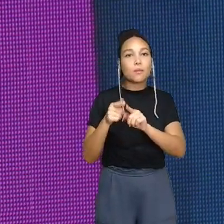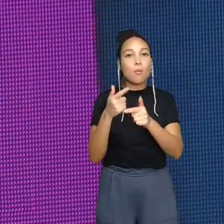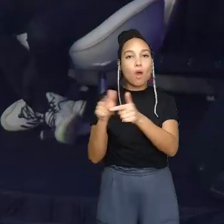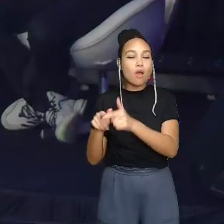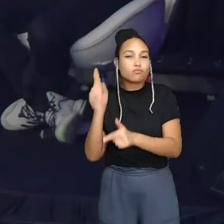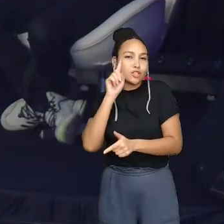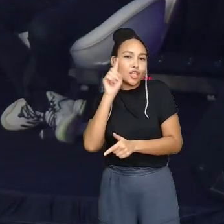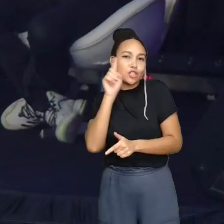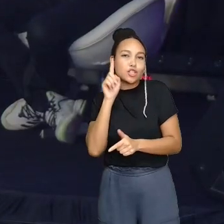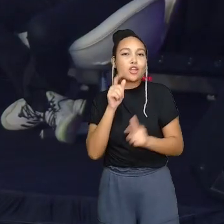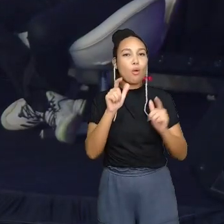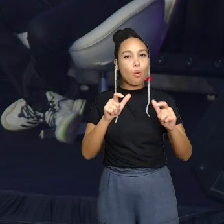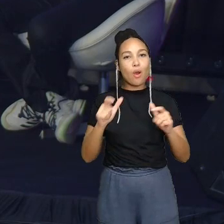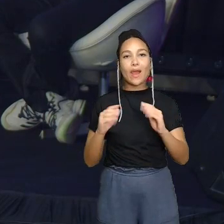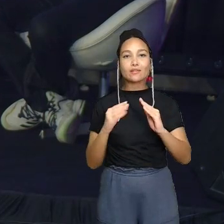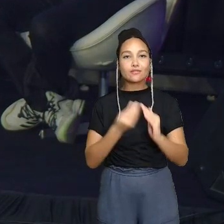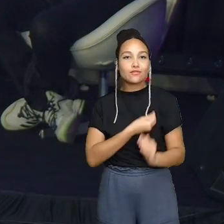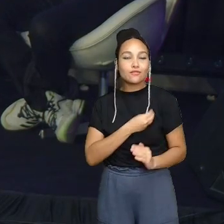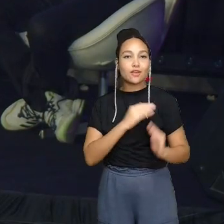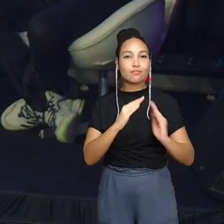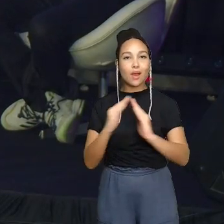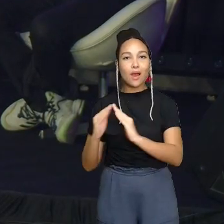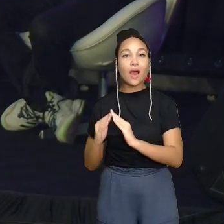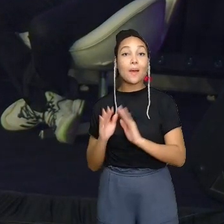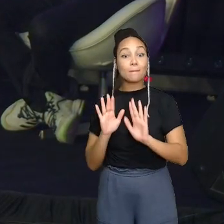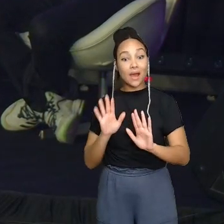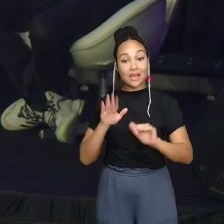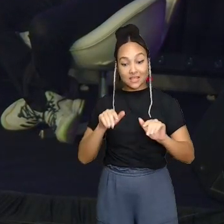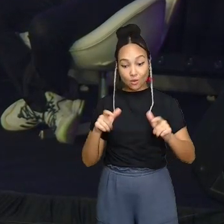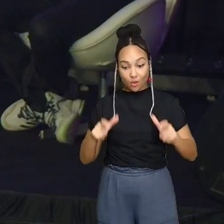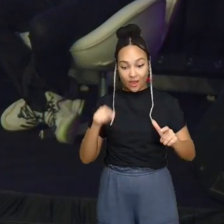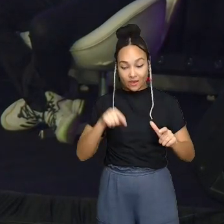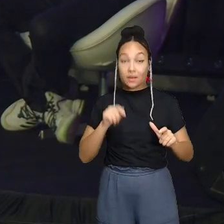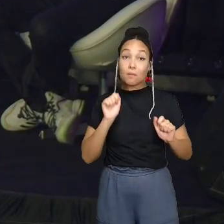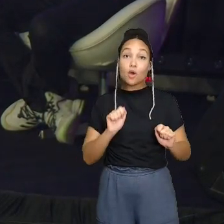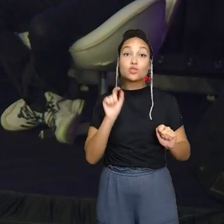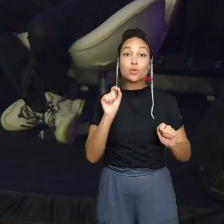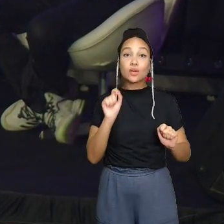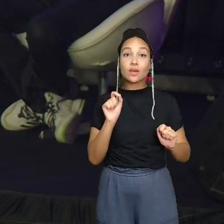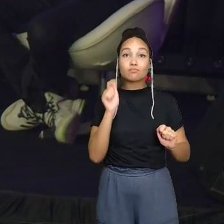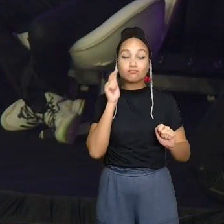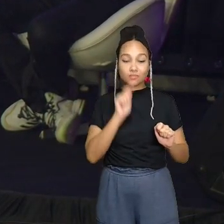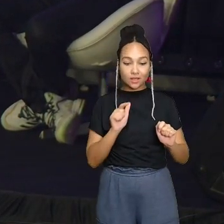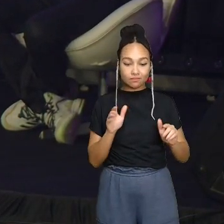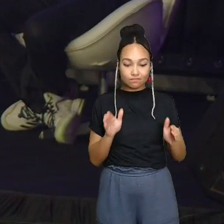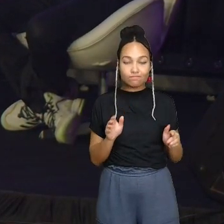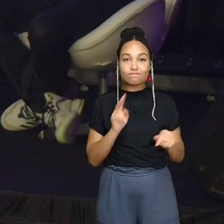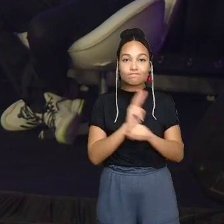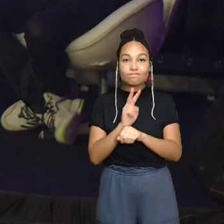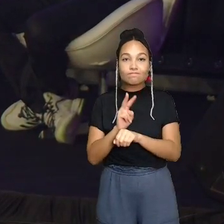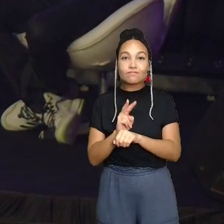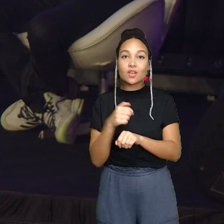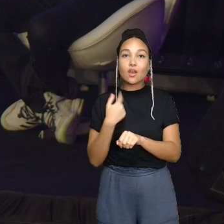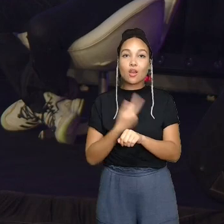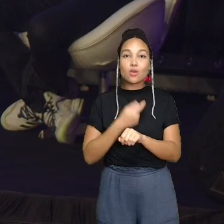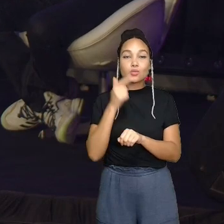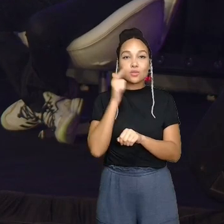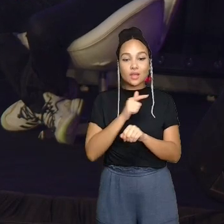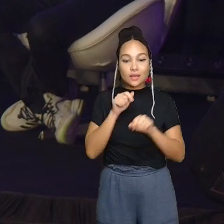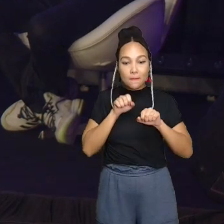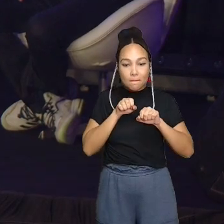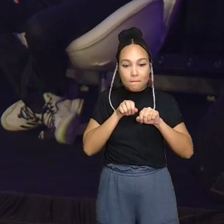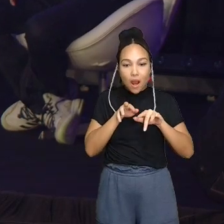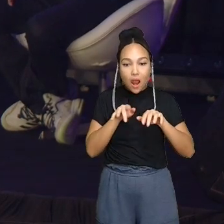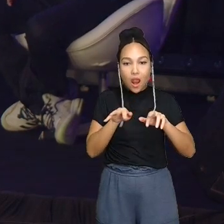vizinhança, e que talvez esse casulo possa se tornar, como o Edgar bem disse, se tornar talvez uma antena que a gente possa propagar a nossa capacidade